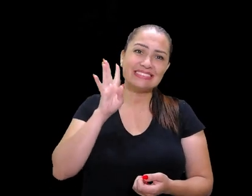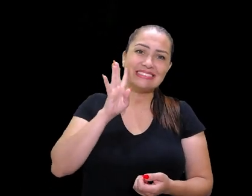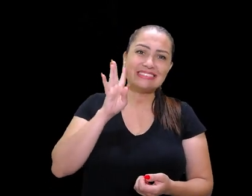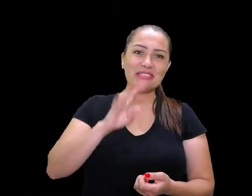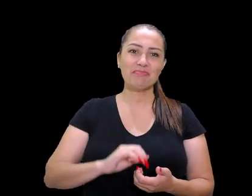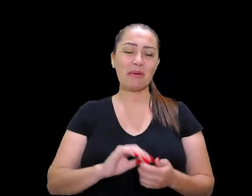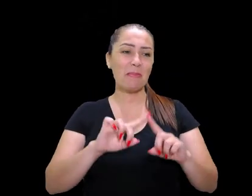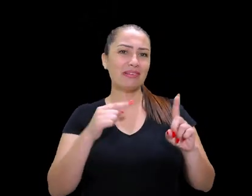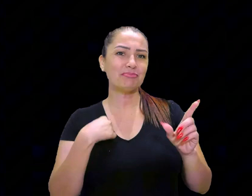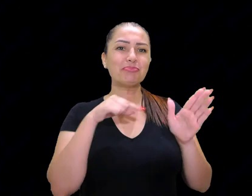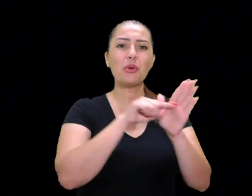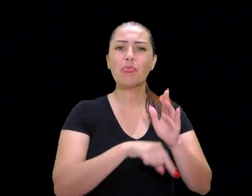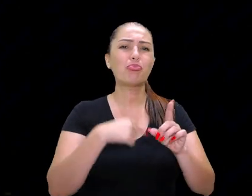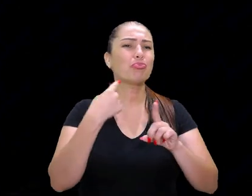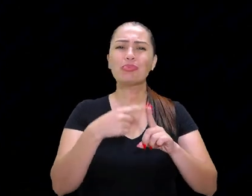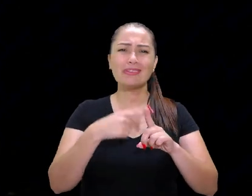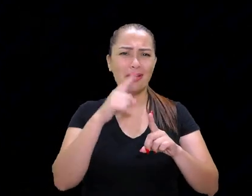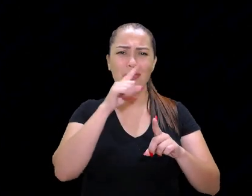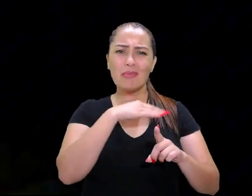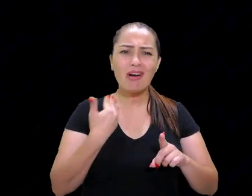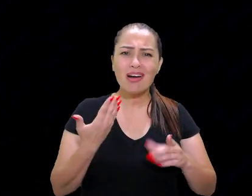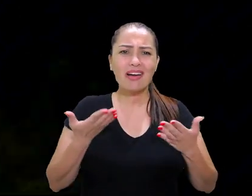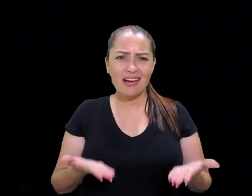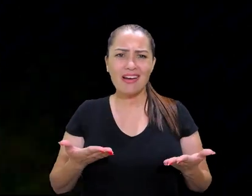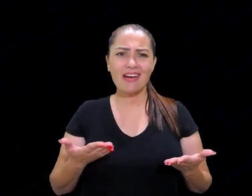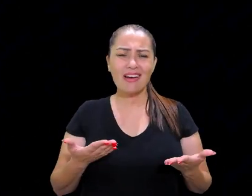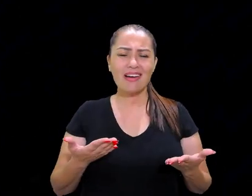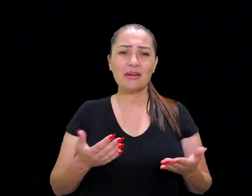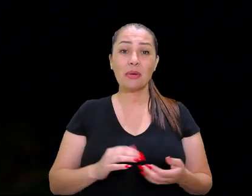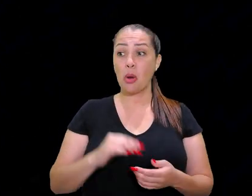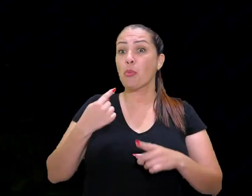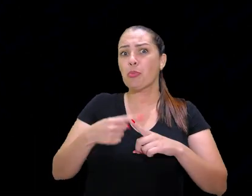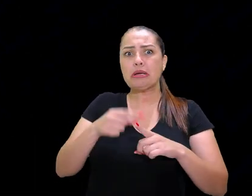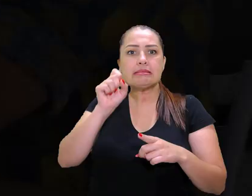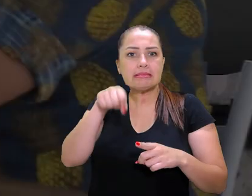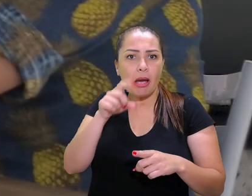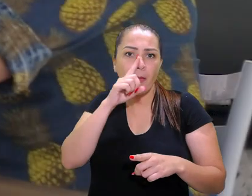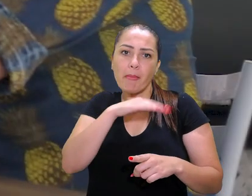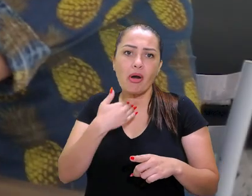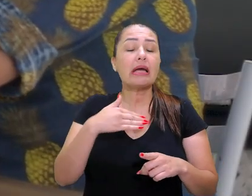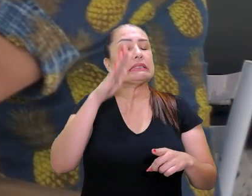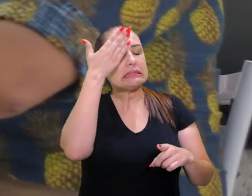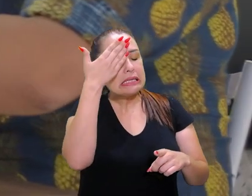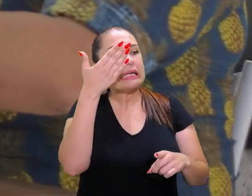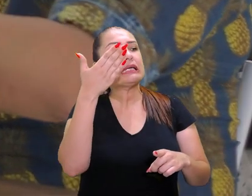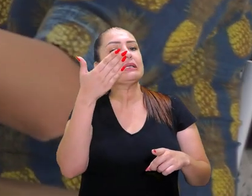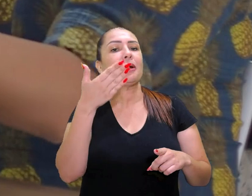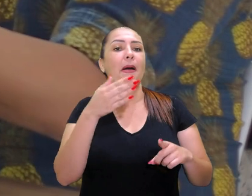eu comecei a perguntar, mas me diz uma coisa, por que a mãe morre nesse lugar aqui? Não, porque a mãe morre. Não, eu sei que o texto fala que a mãe